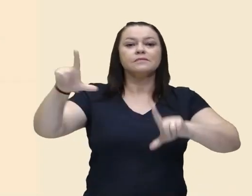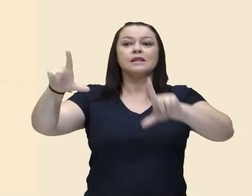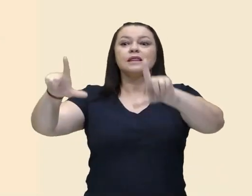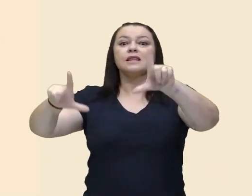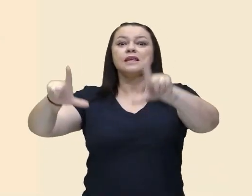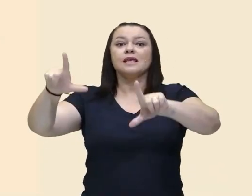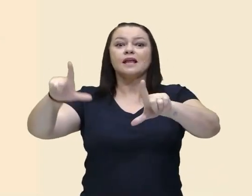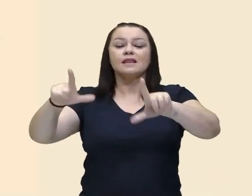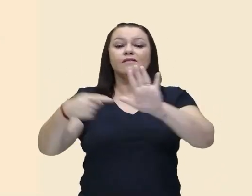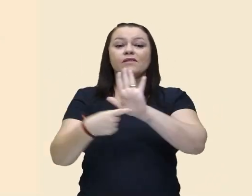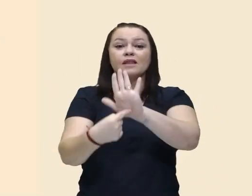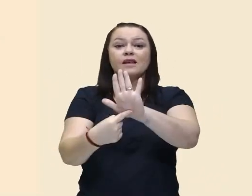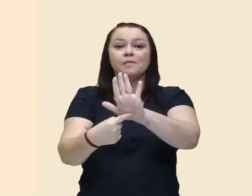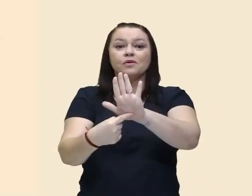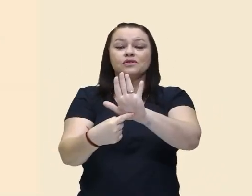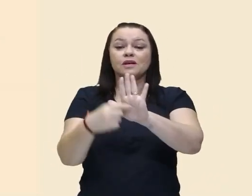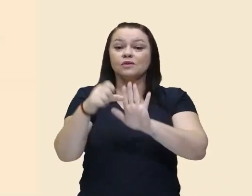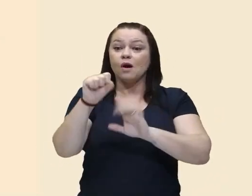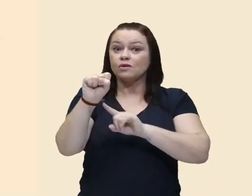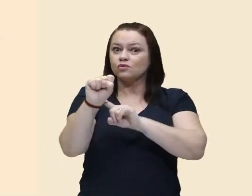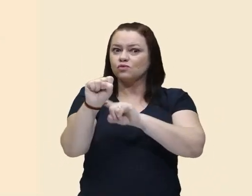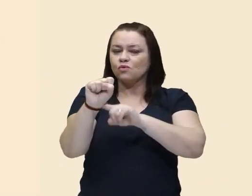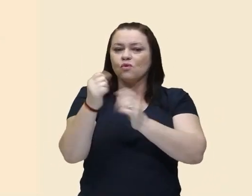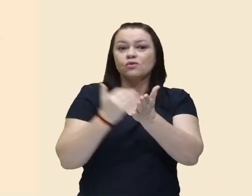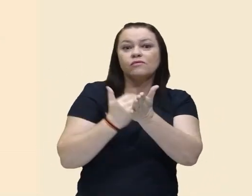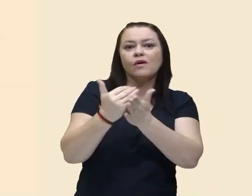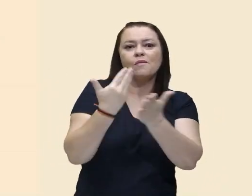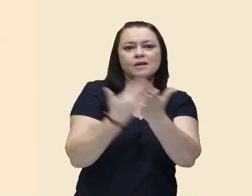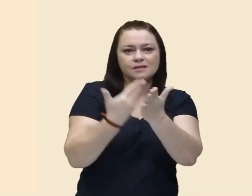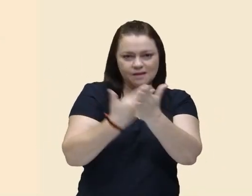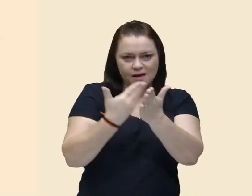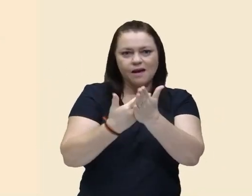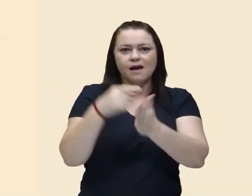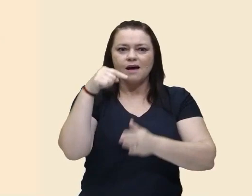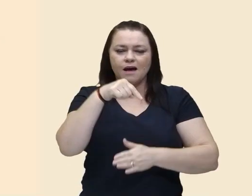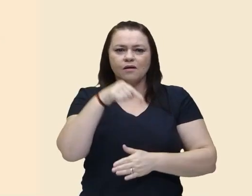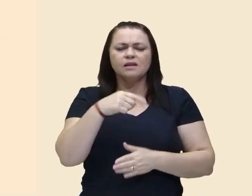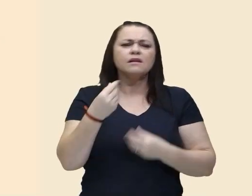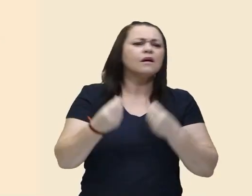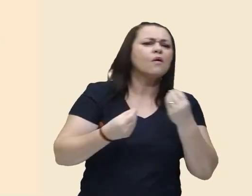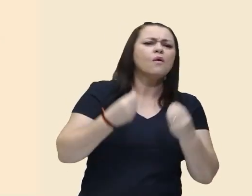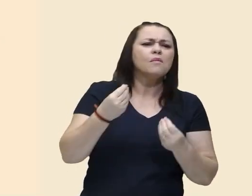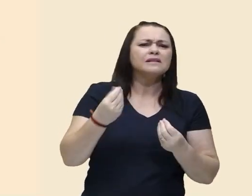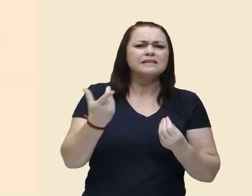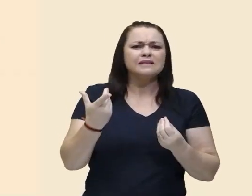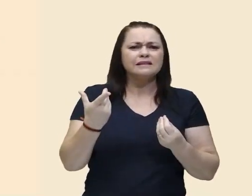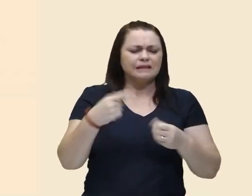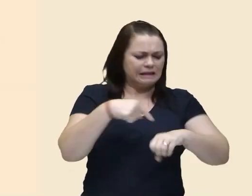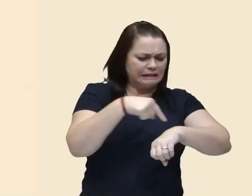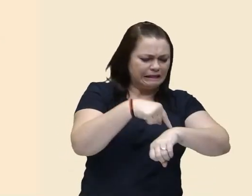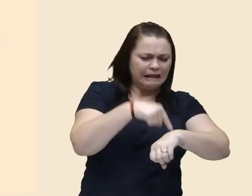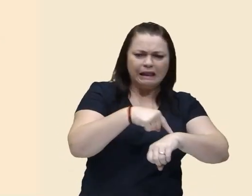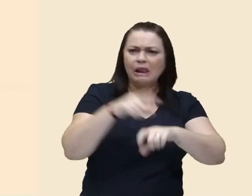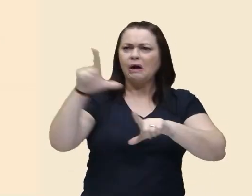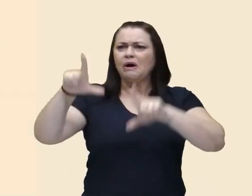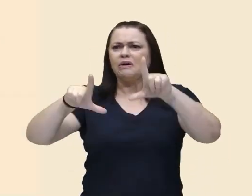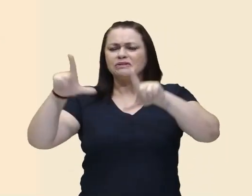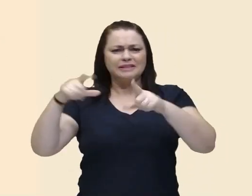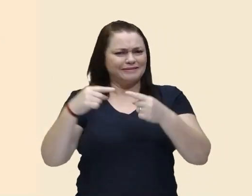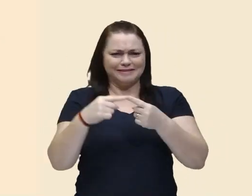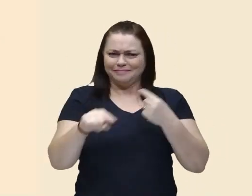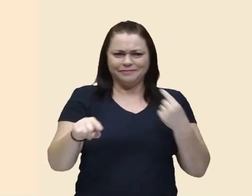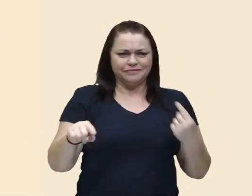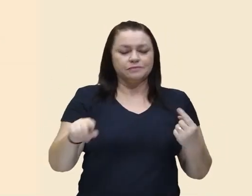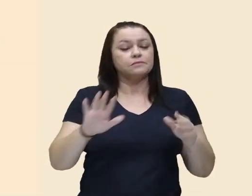que está indicando o quê? Que ele vai ter uma aula às 8. Como assim, professor? E o que tem a ver a TV com o